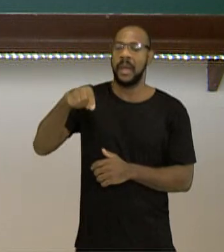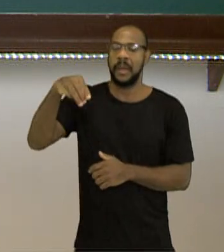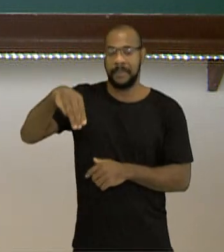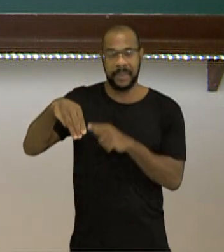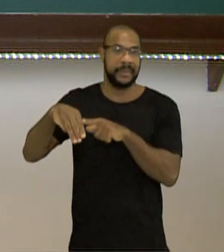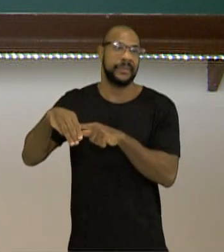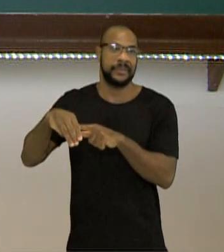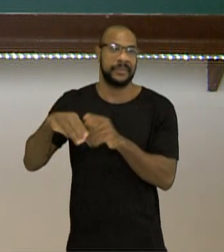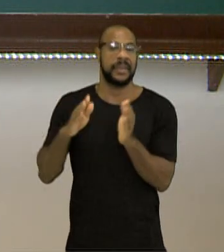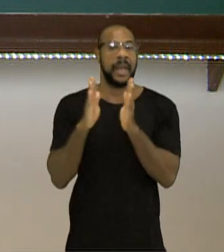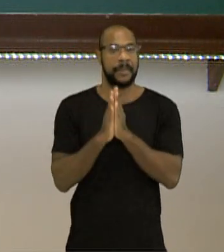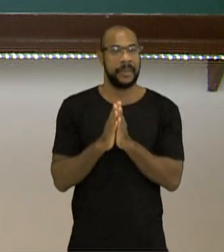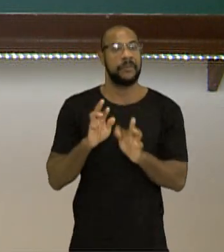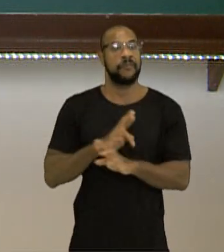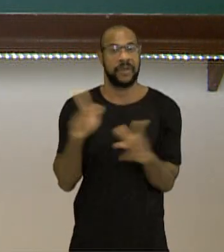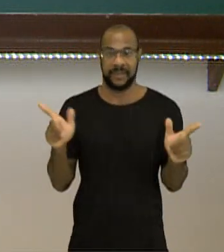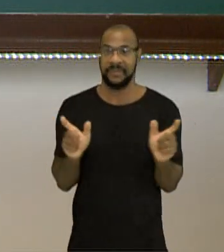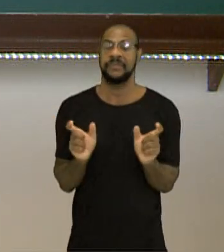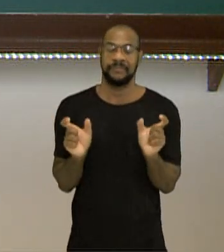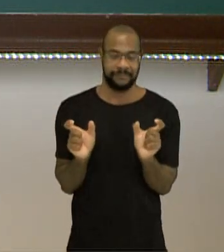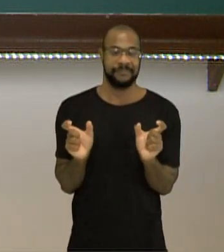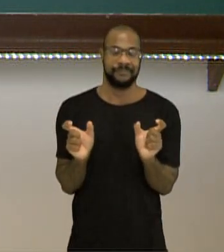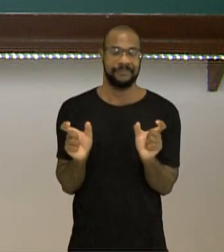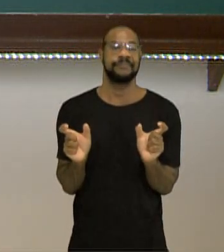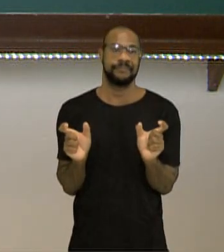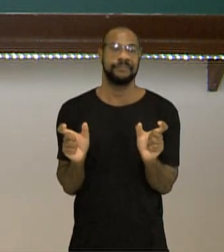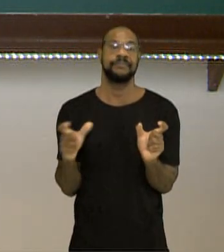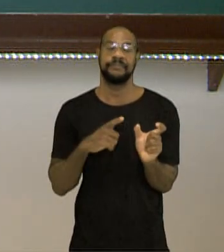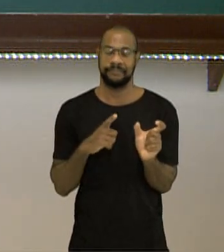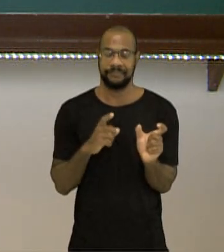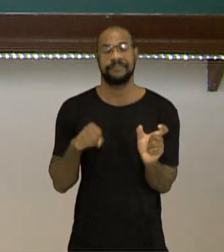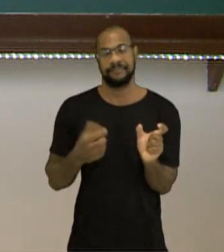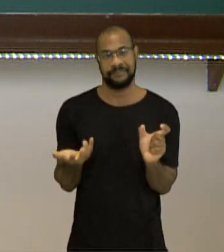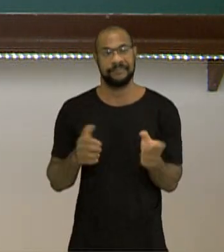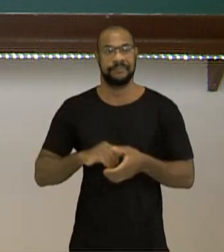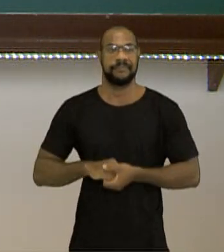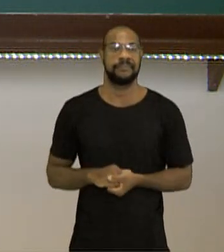diferença? Então, é isso mesmo.